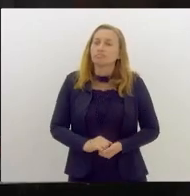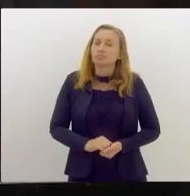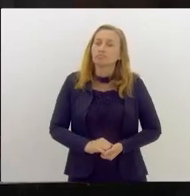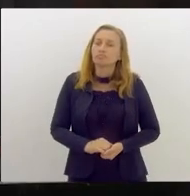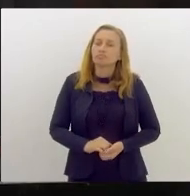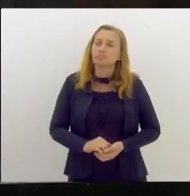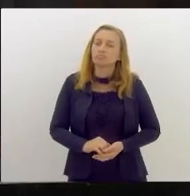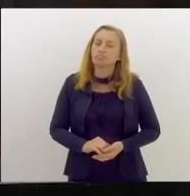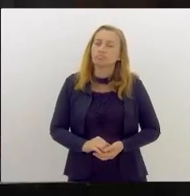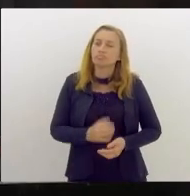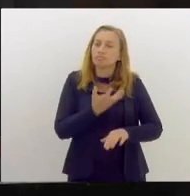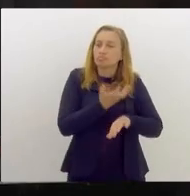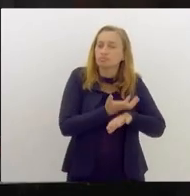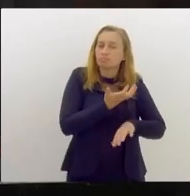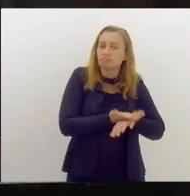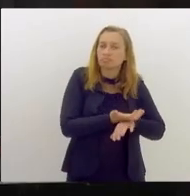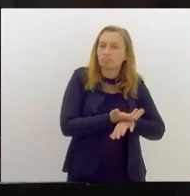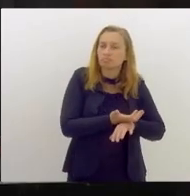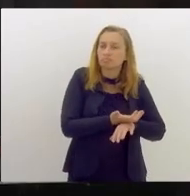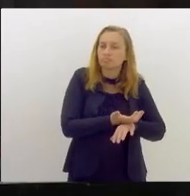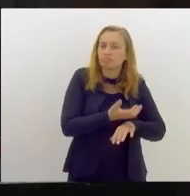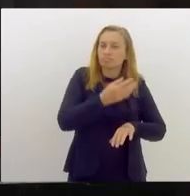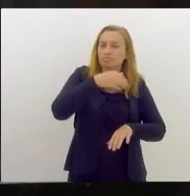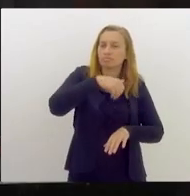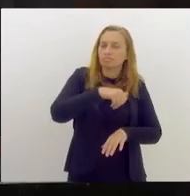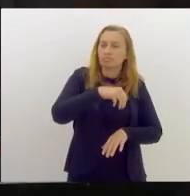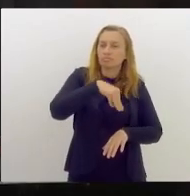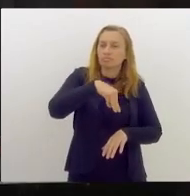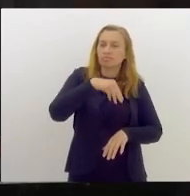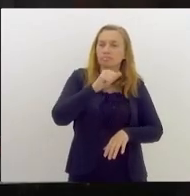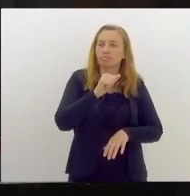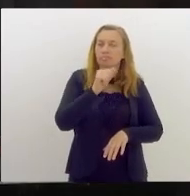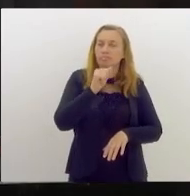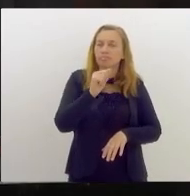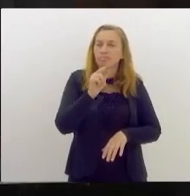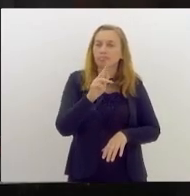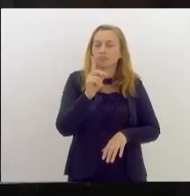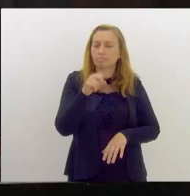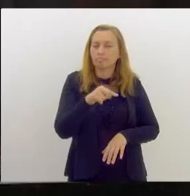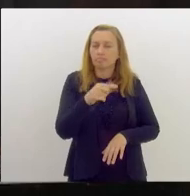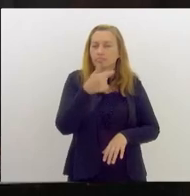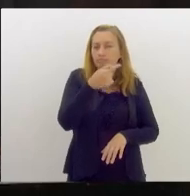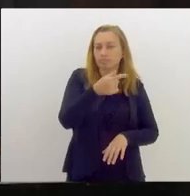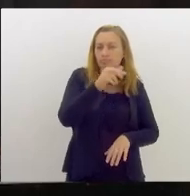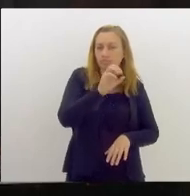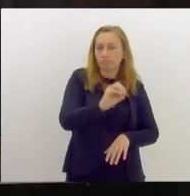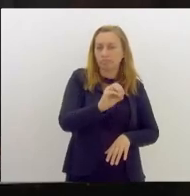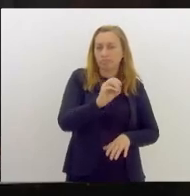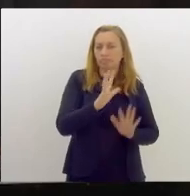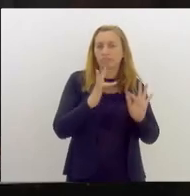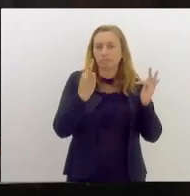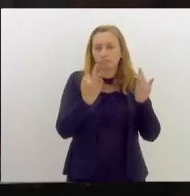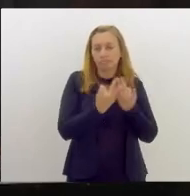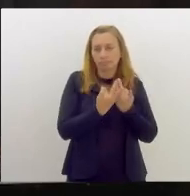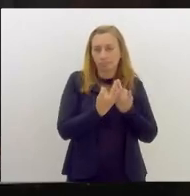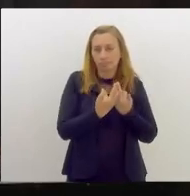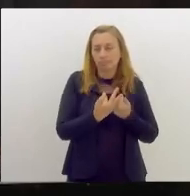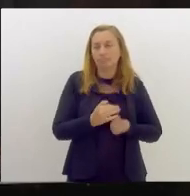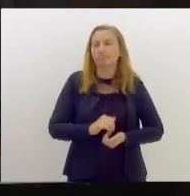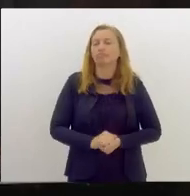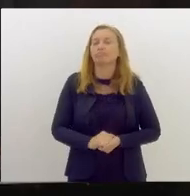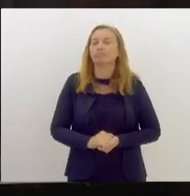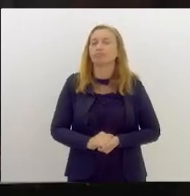da Praça Mauá São 70 famílias que fazem a ocupação Luiz Gama e eu quero aqui